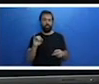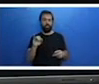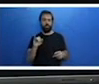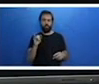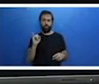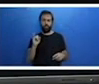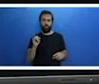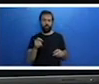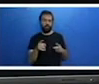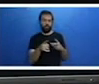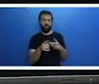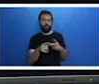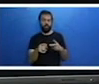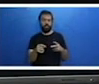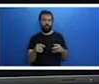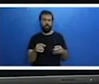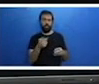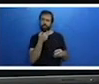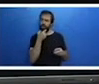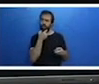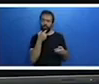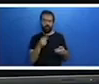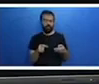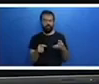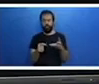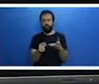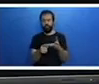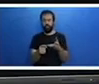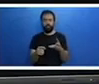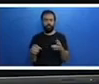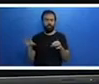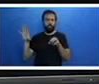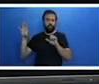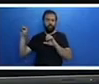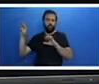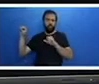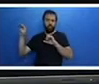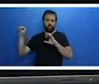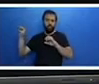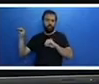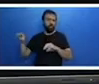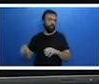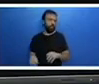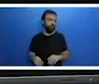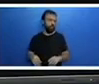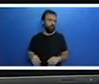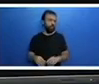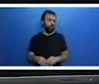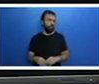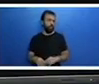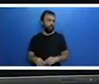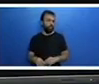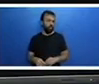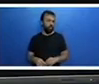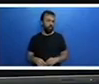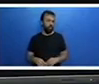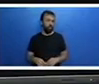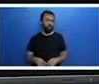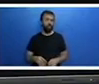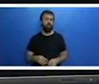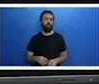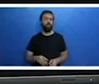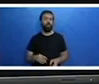8x8, são de 64 casas. E as peças podem capturar apenas para frente. Versão